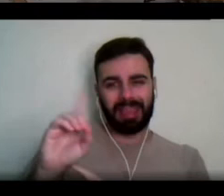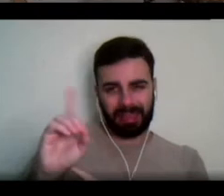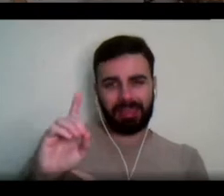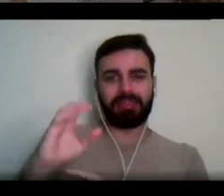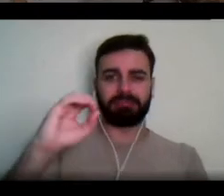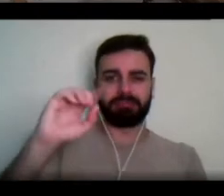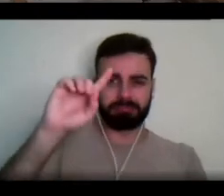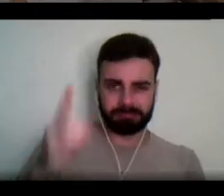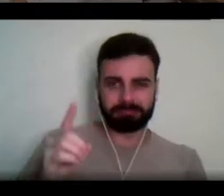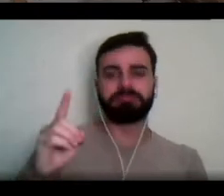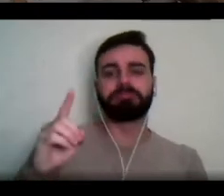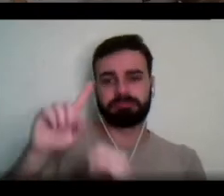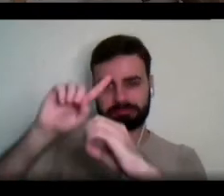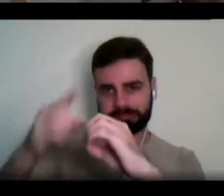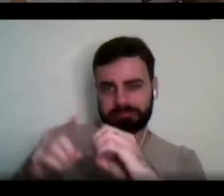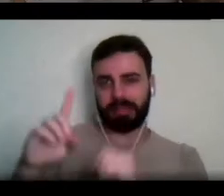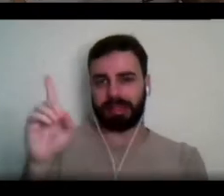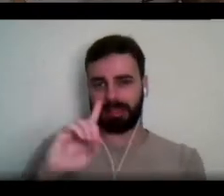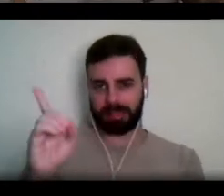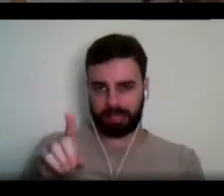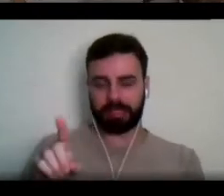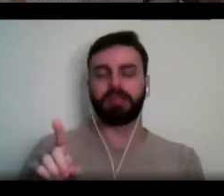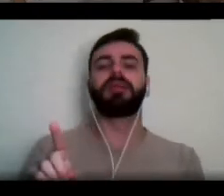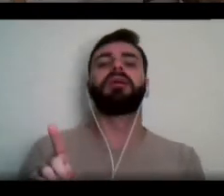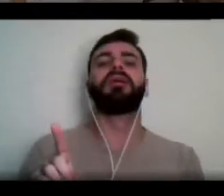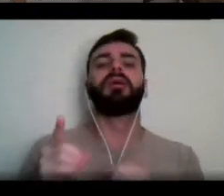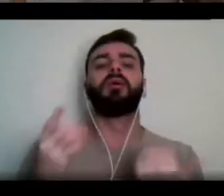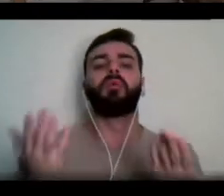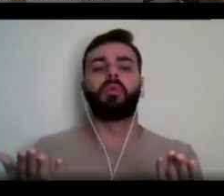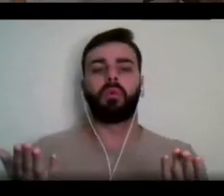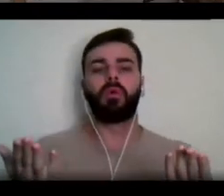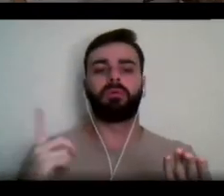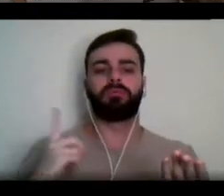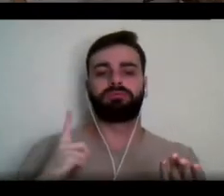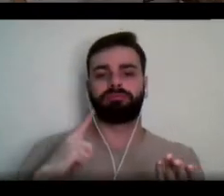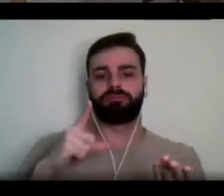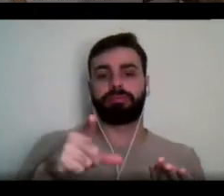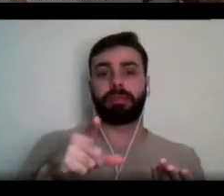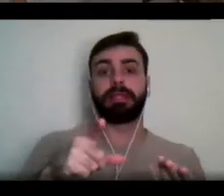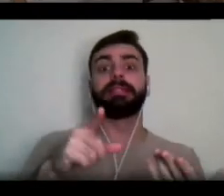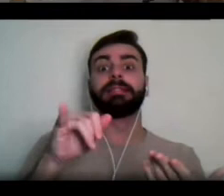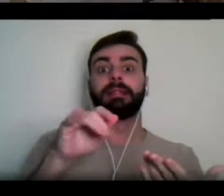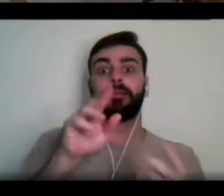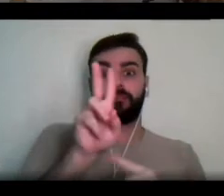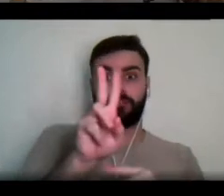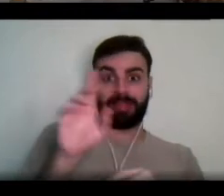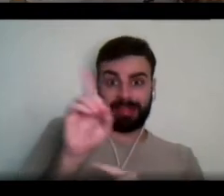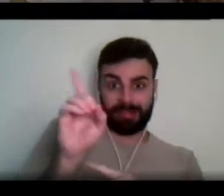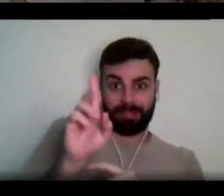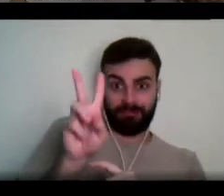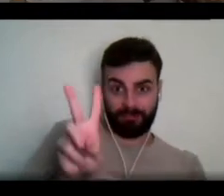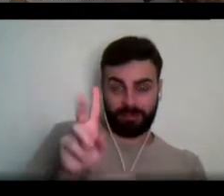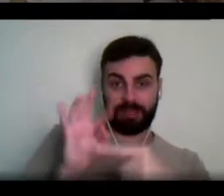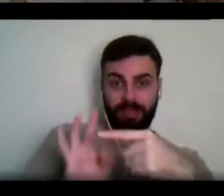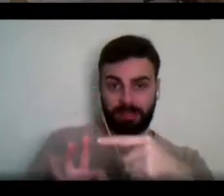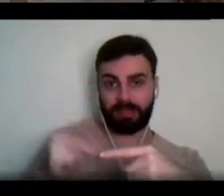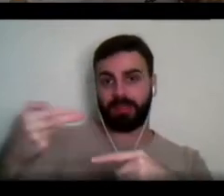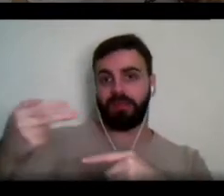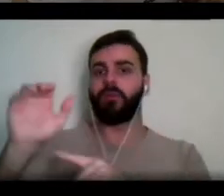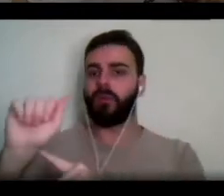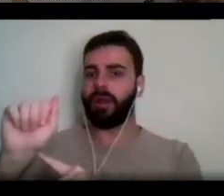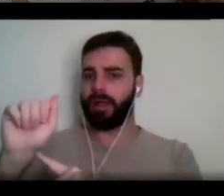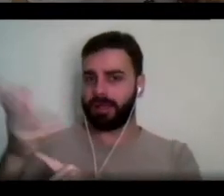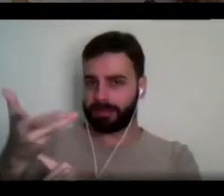a derivada da velocidade no tempo é a aceleração. Qual que é a derivada